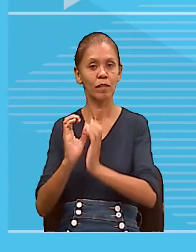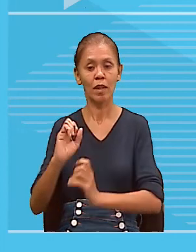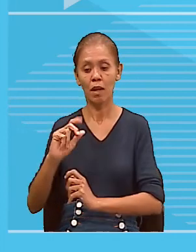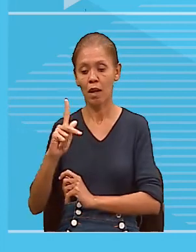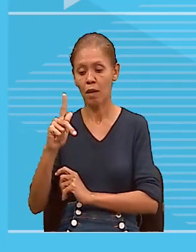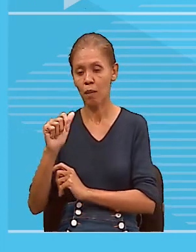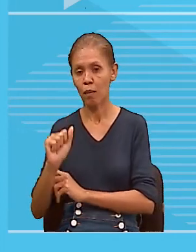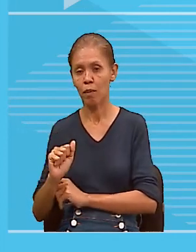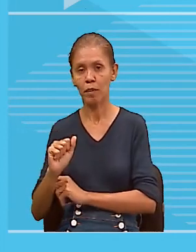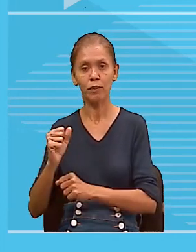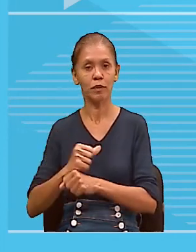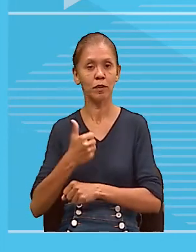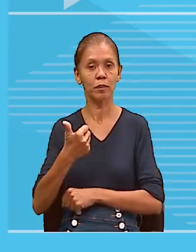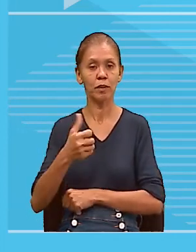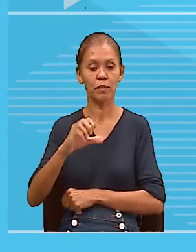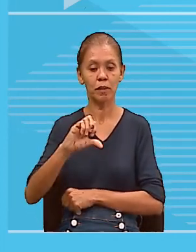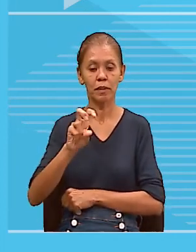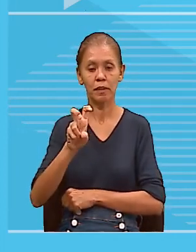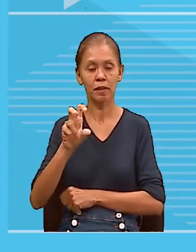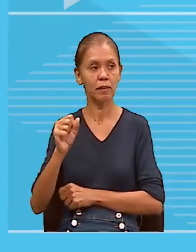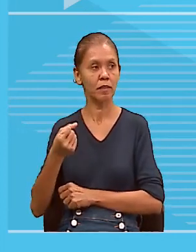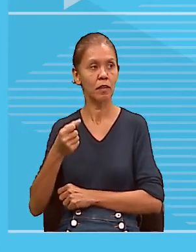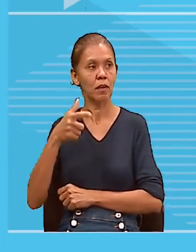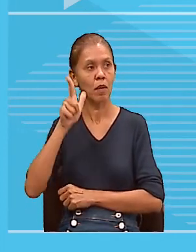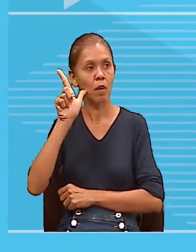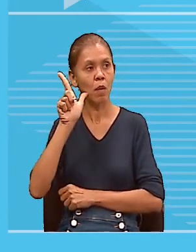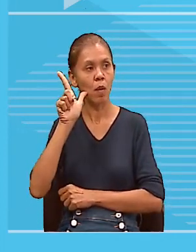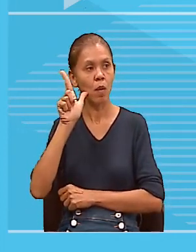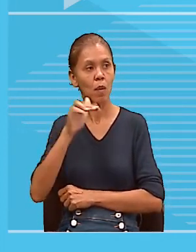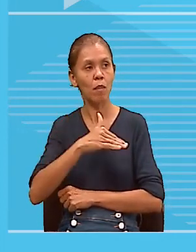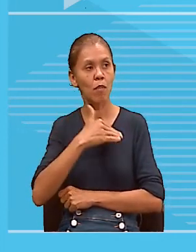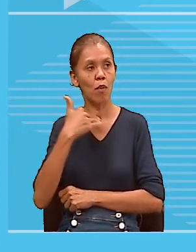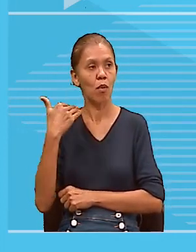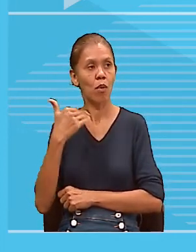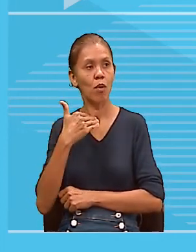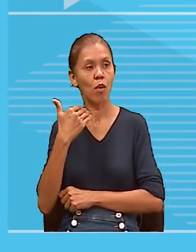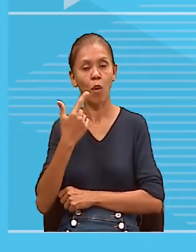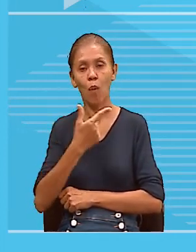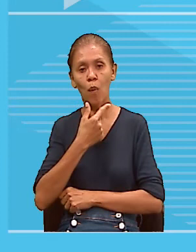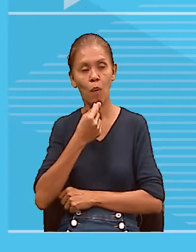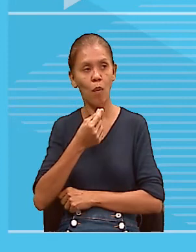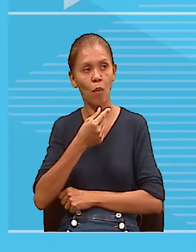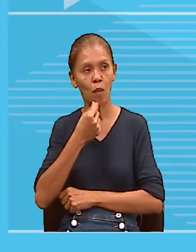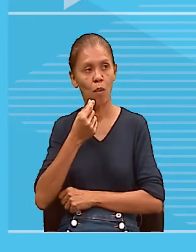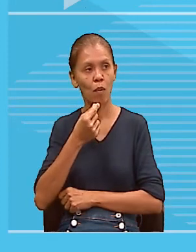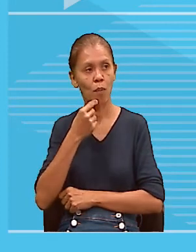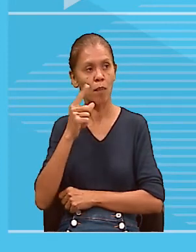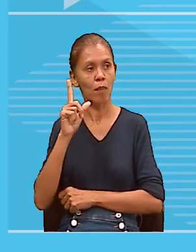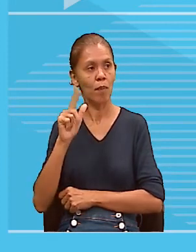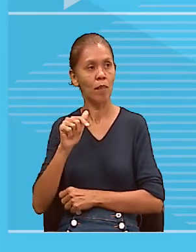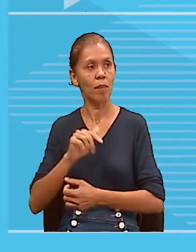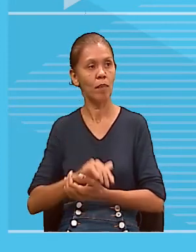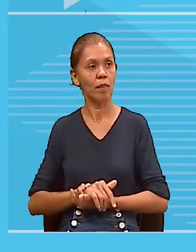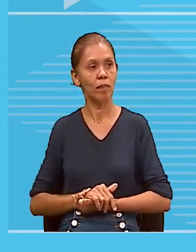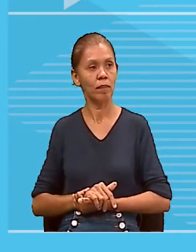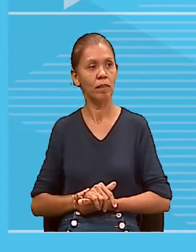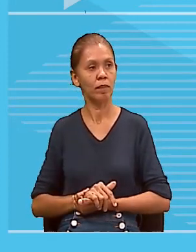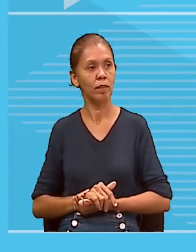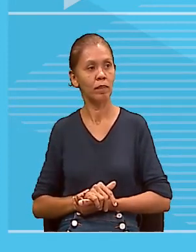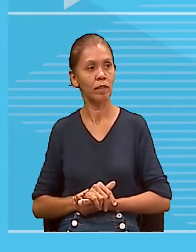essa noite faleceu o pugilista Éder Jofre né ele foi campeão peso pena